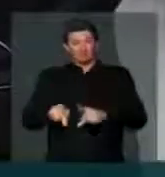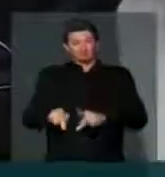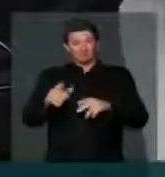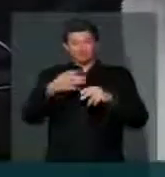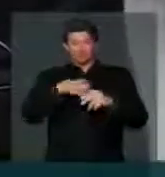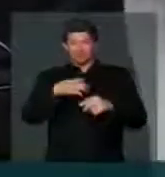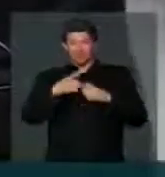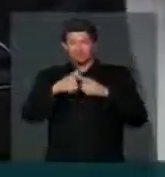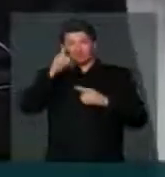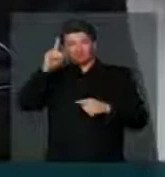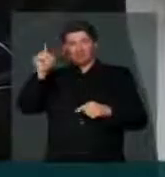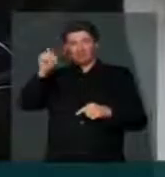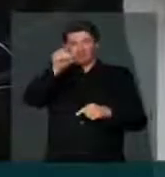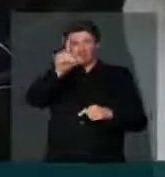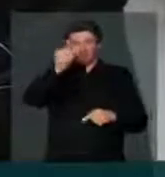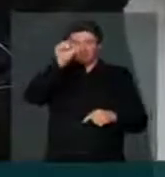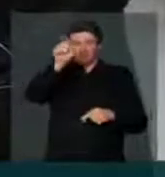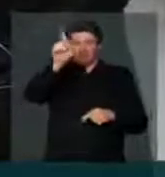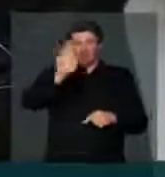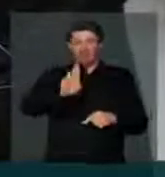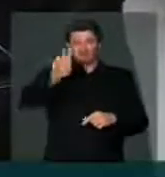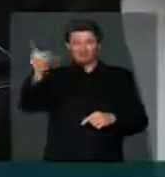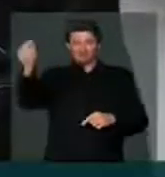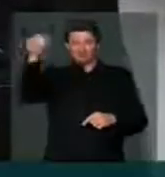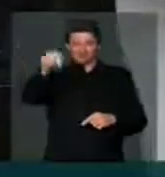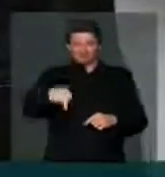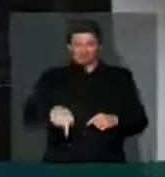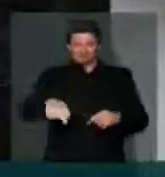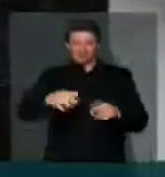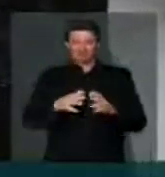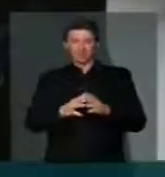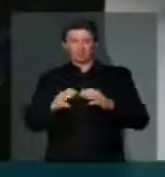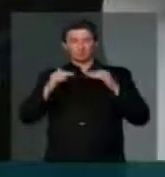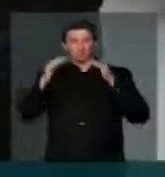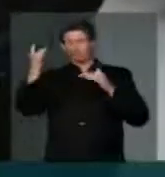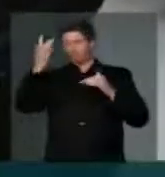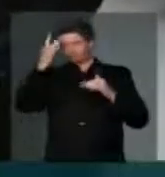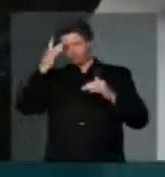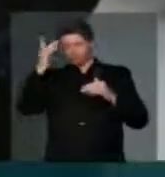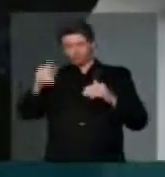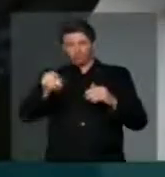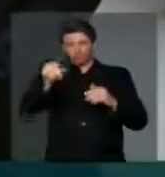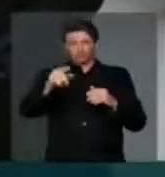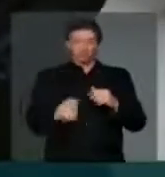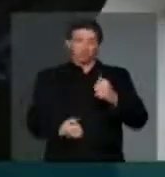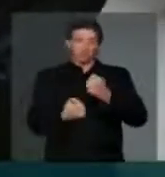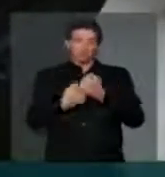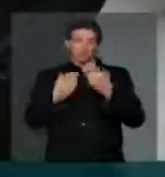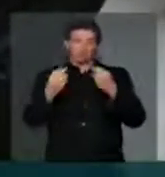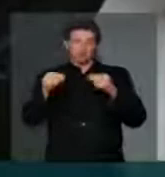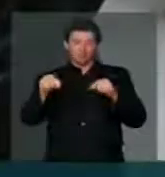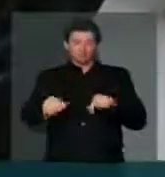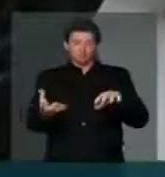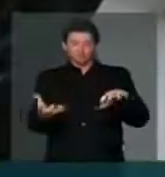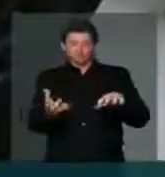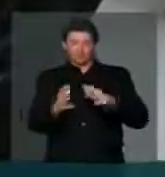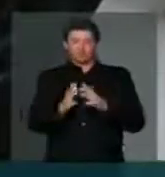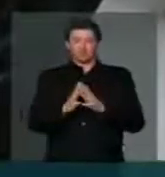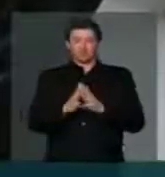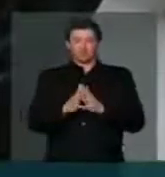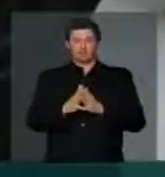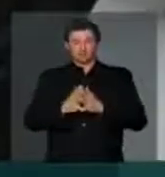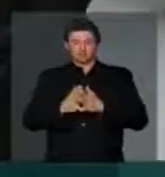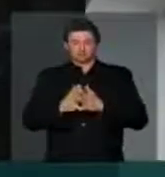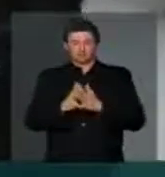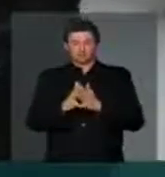por enviar seu representante no nível como o seu, que contribui muito para esse parlamento, bem